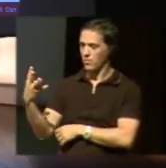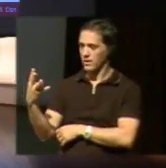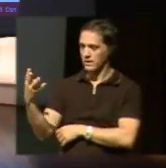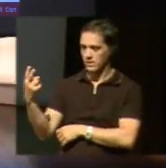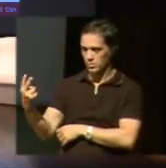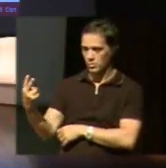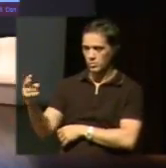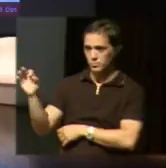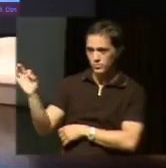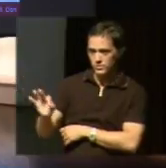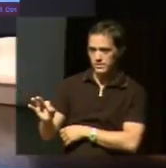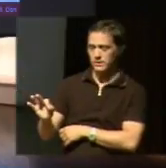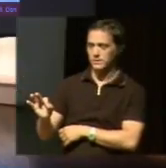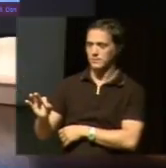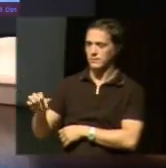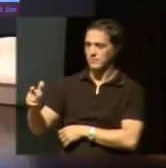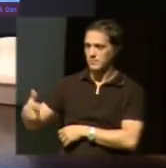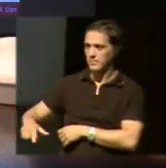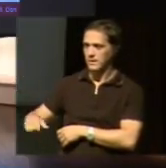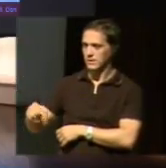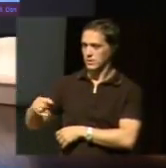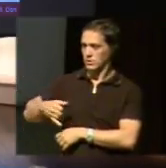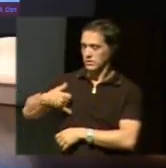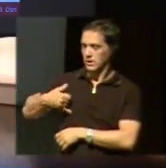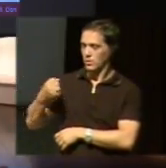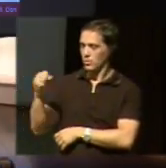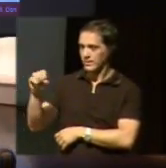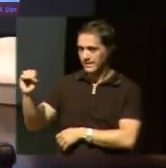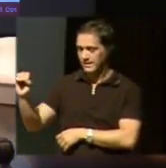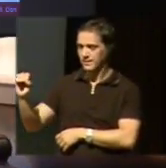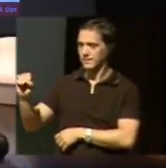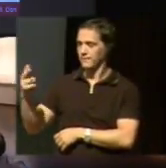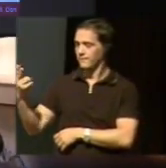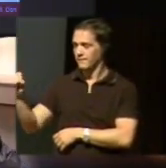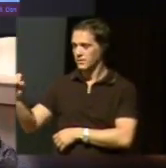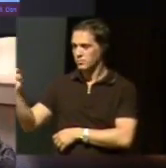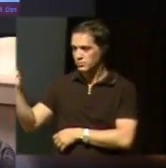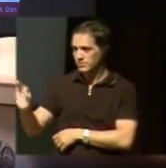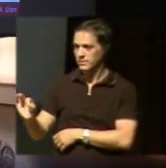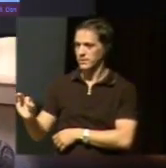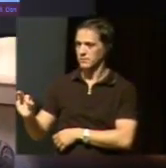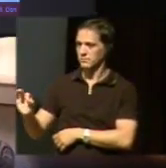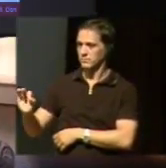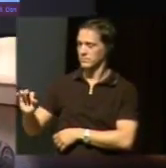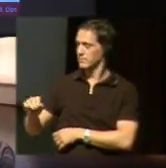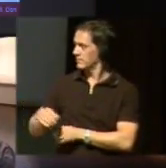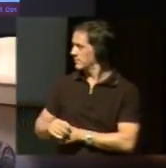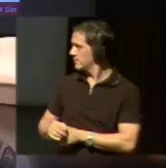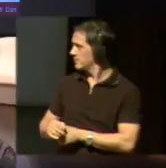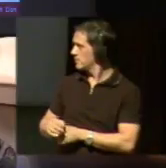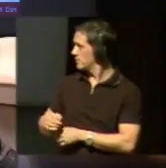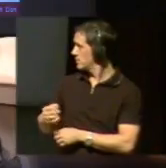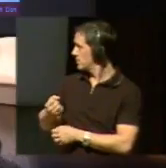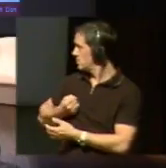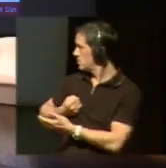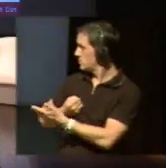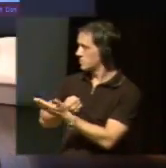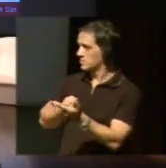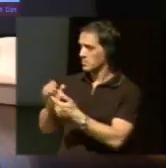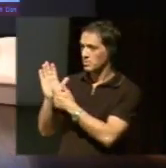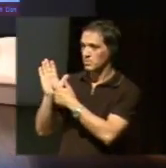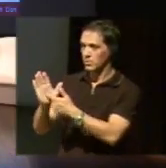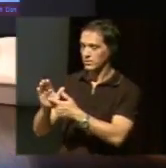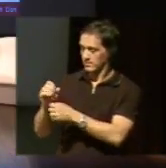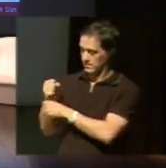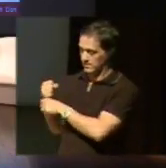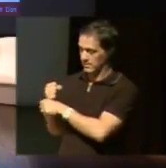42% e 20% daqueles com mais de 80 anos utilizam a internet. Vocês veem aqui que esses são os números que mostram como nos últimos